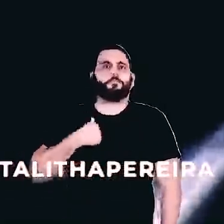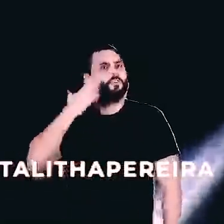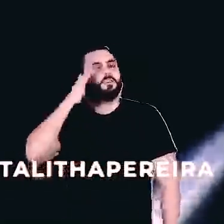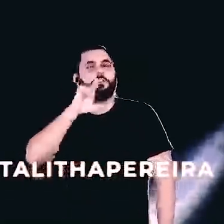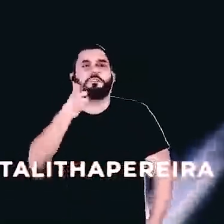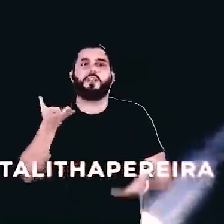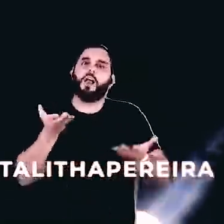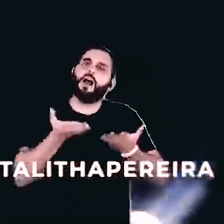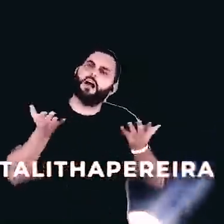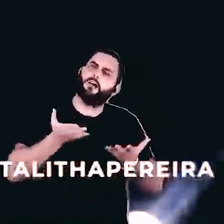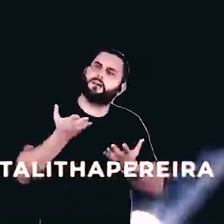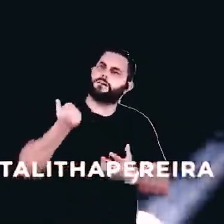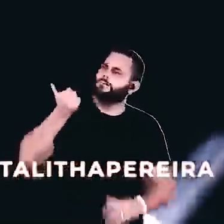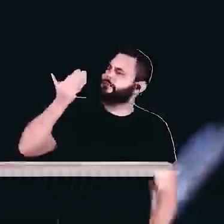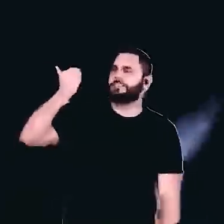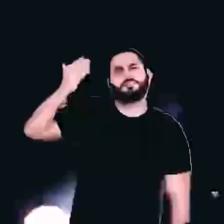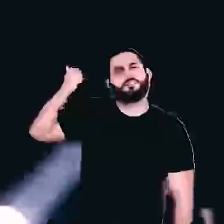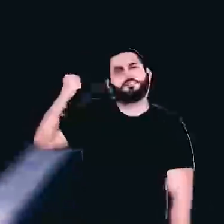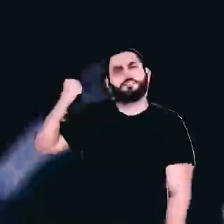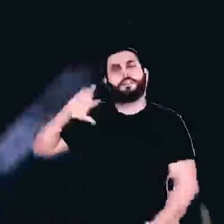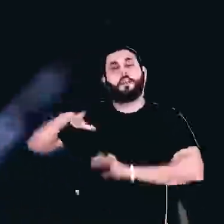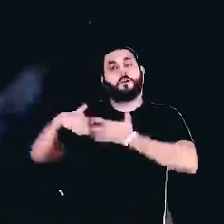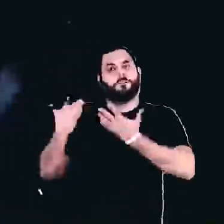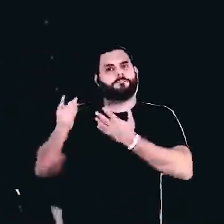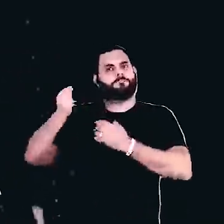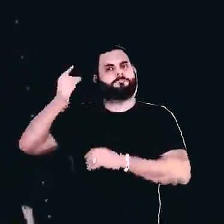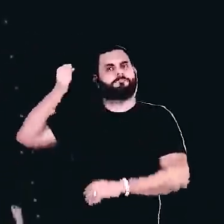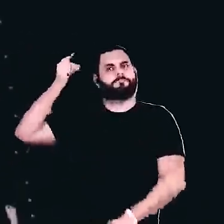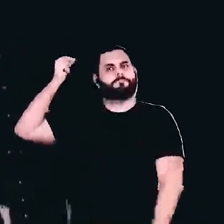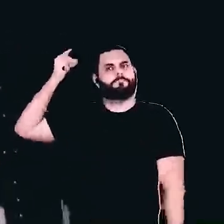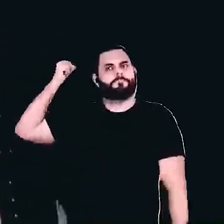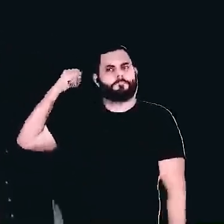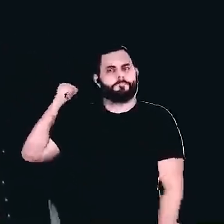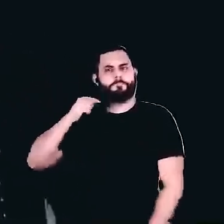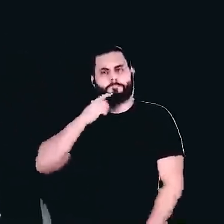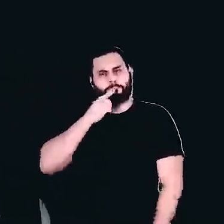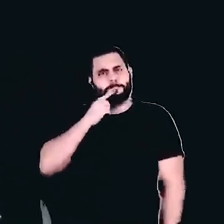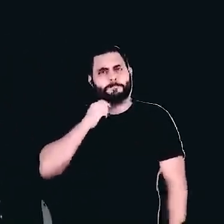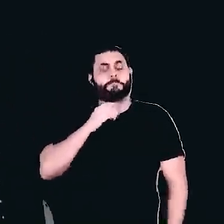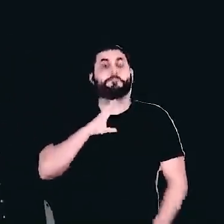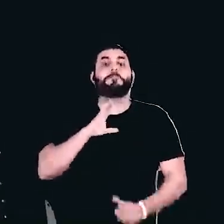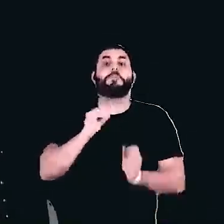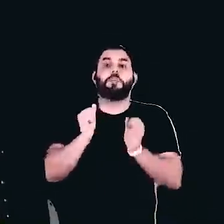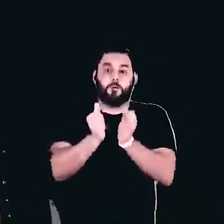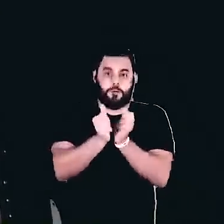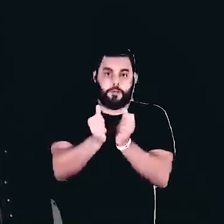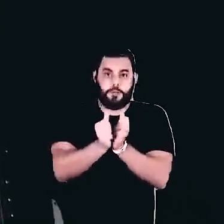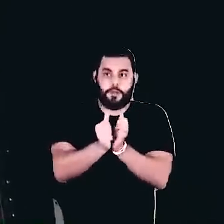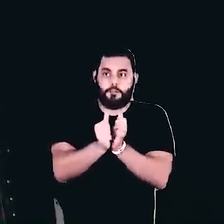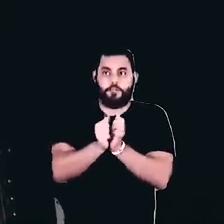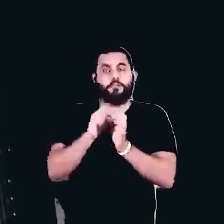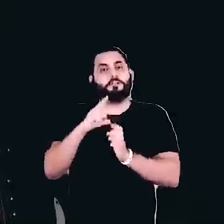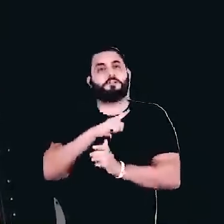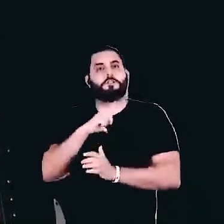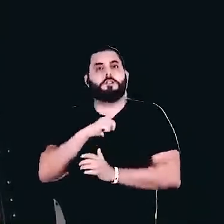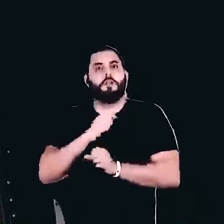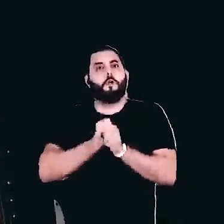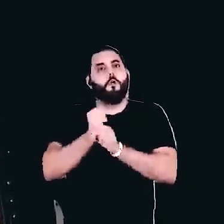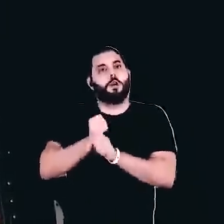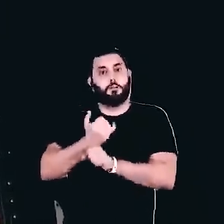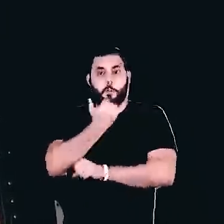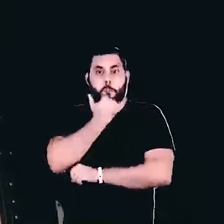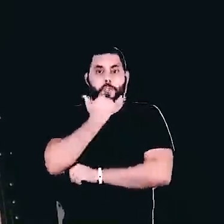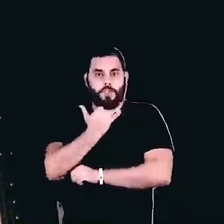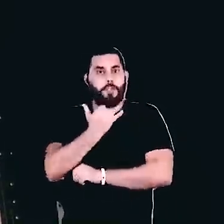mas naquela época, depois de um tempo, o escravo, no ano da remissão, recebia o